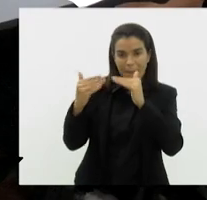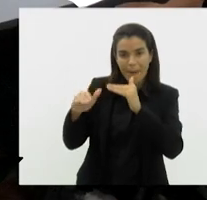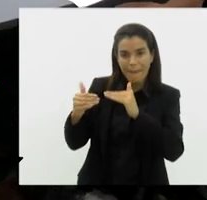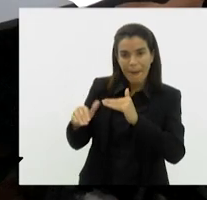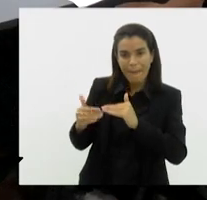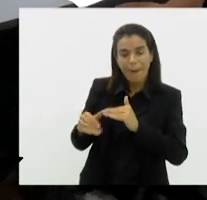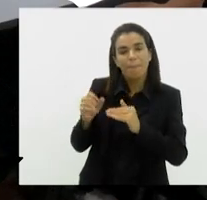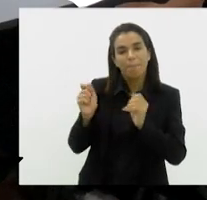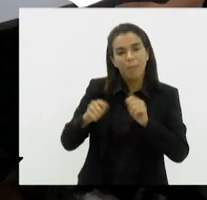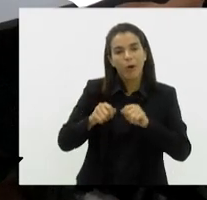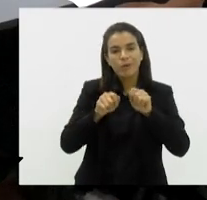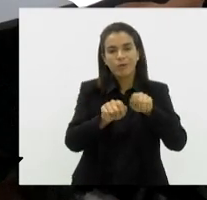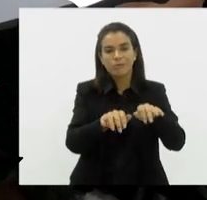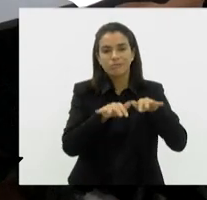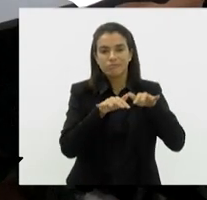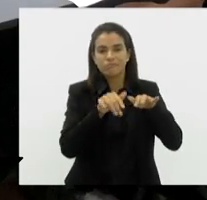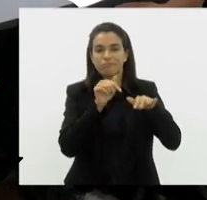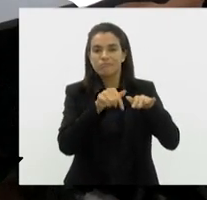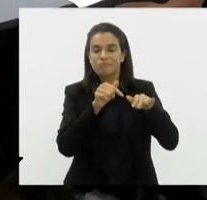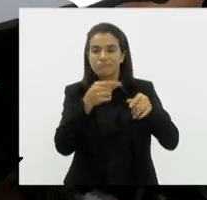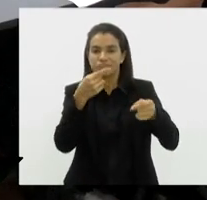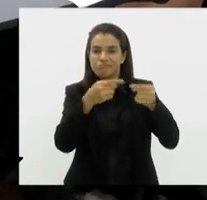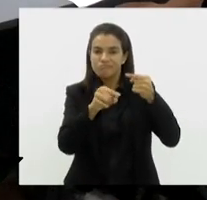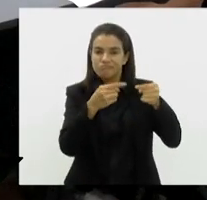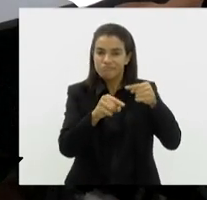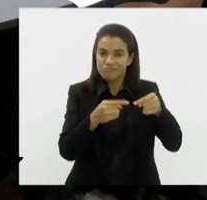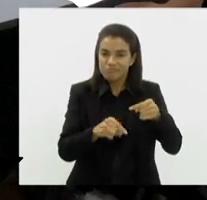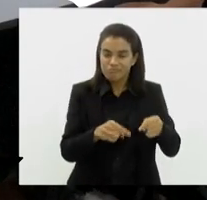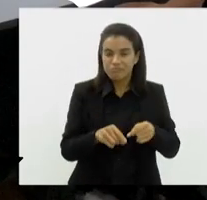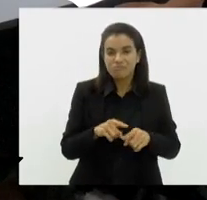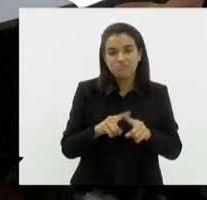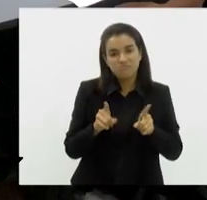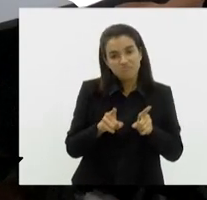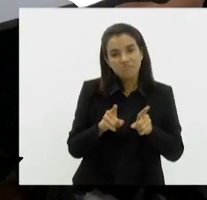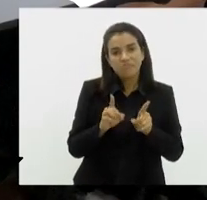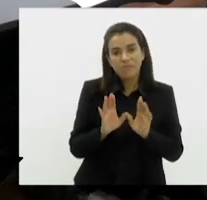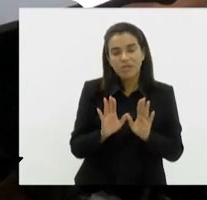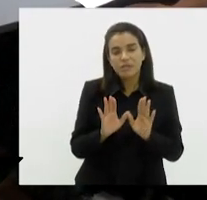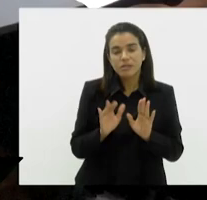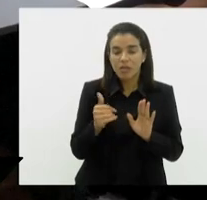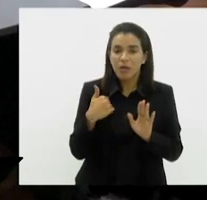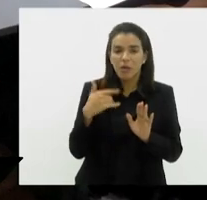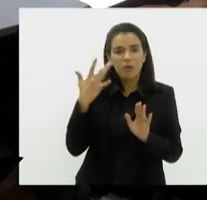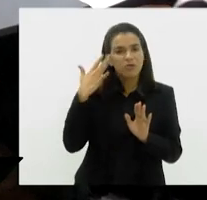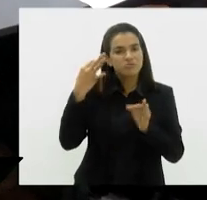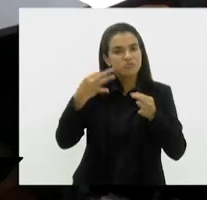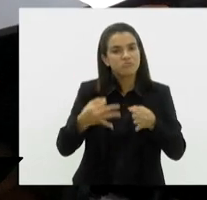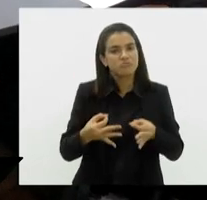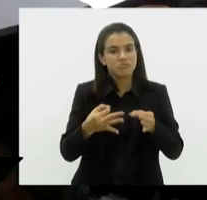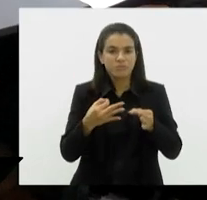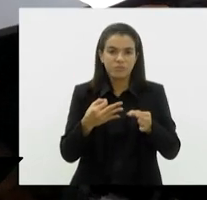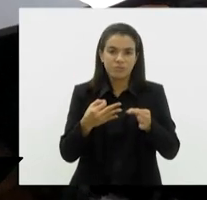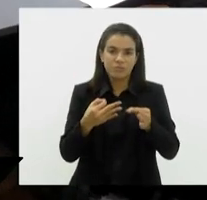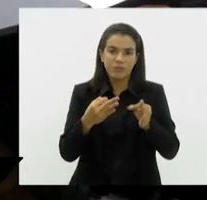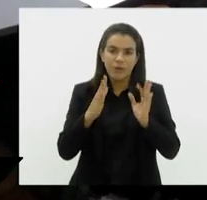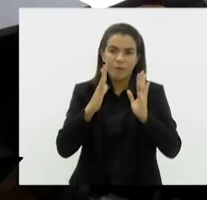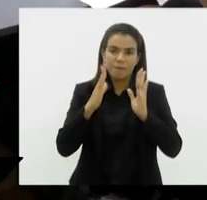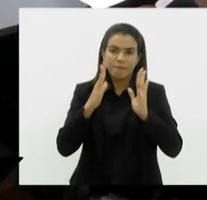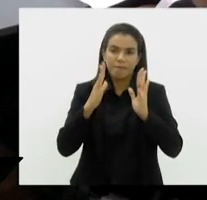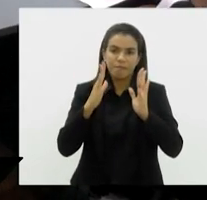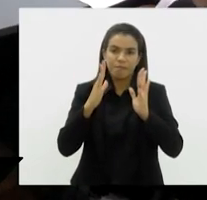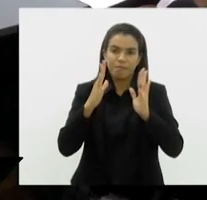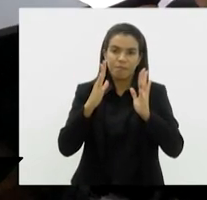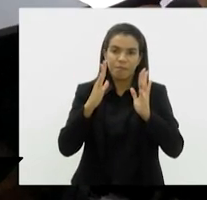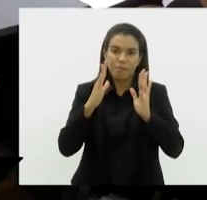tê-las em plenário. Mas corrigiu minha preocupação, muito diligente. Não, eu acho correto ele tirar da.